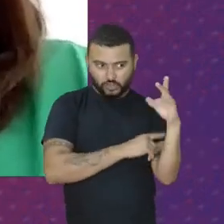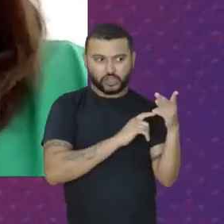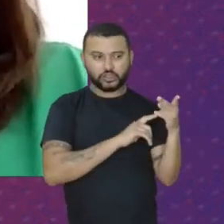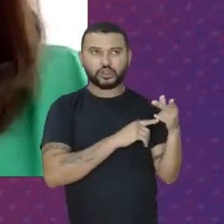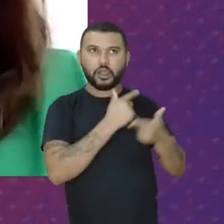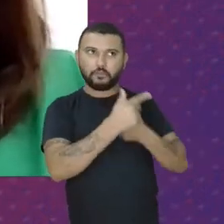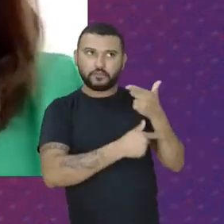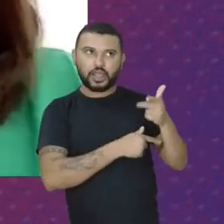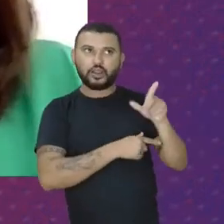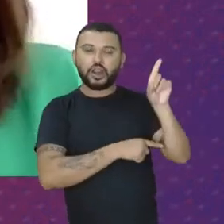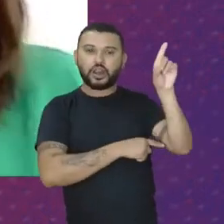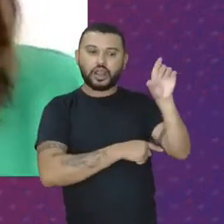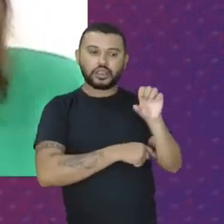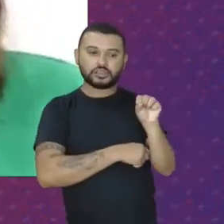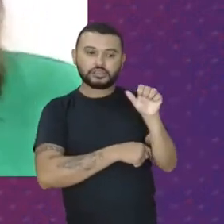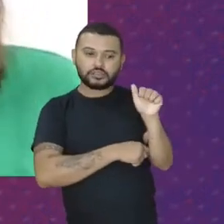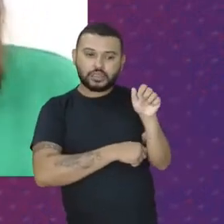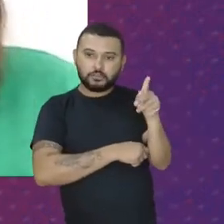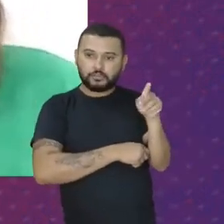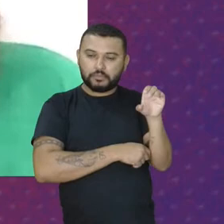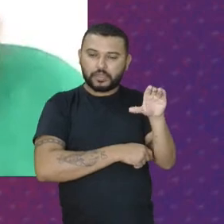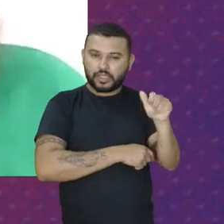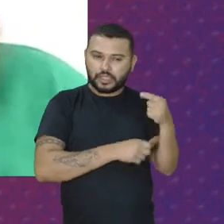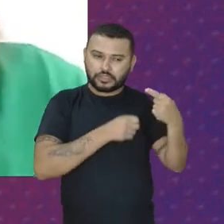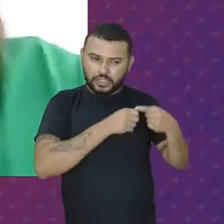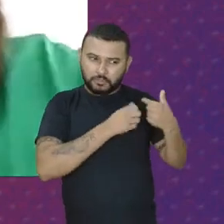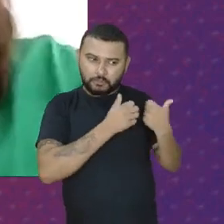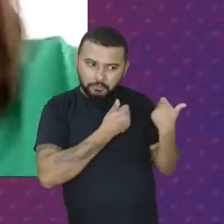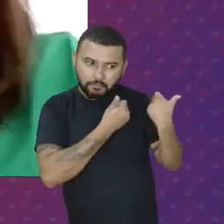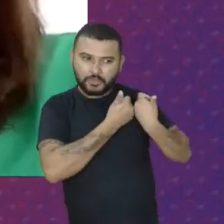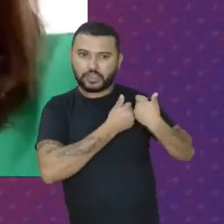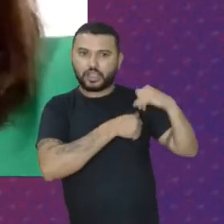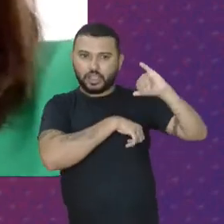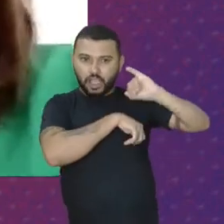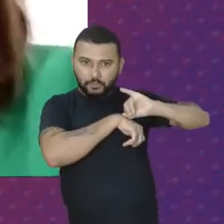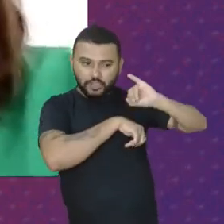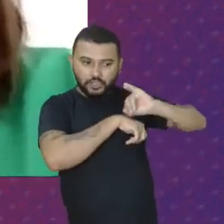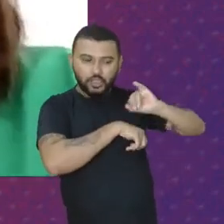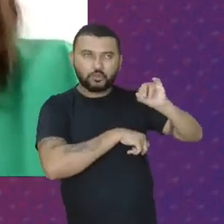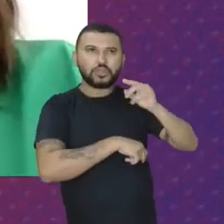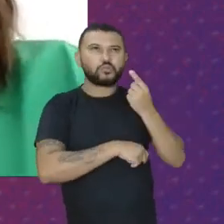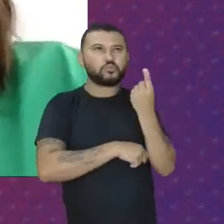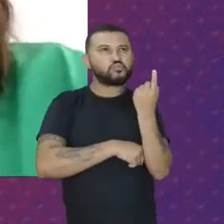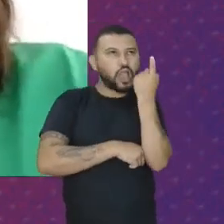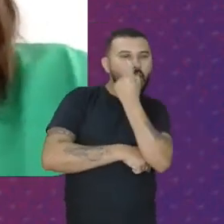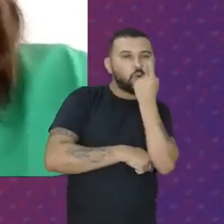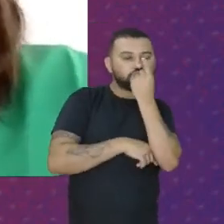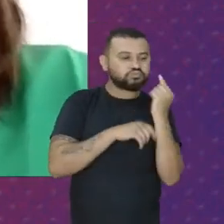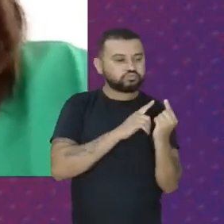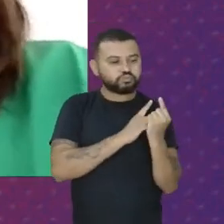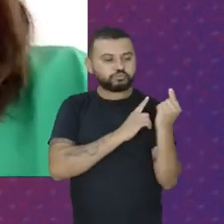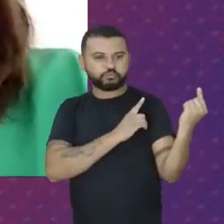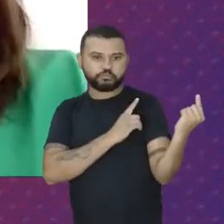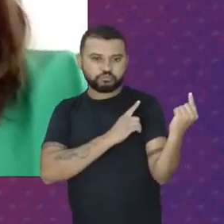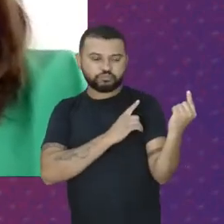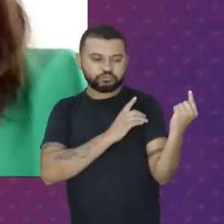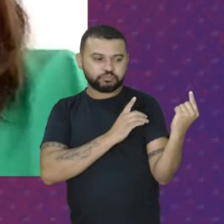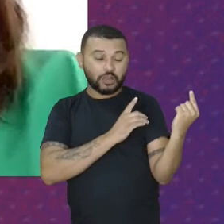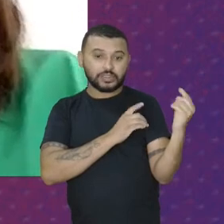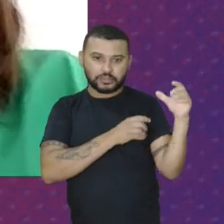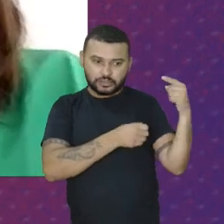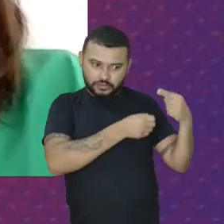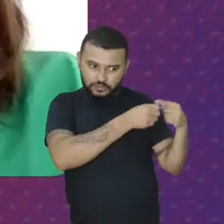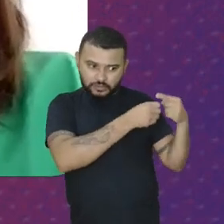na cidade de Sapé, que é uma cidade próxima à capital, 1 hora da capital, né?